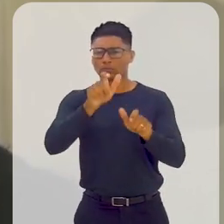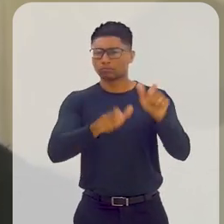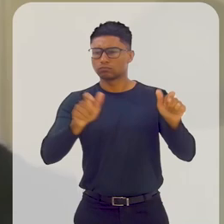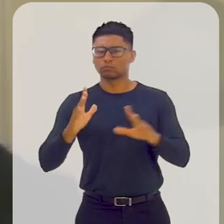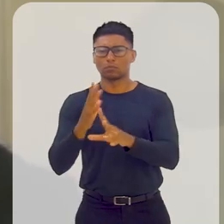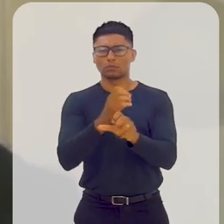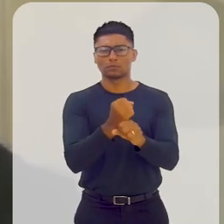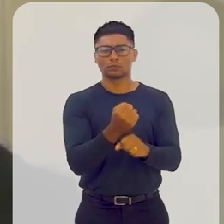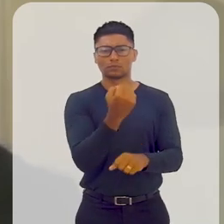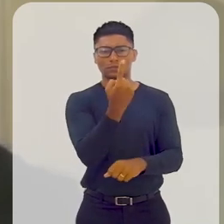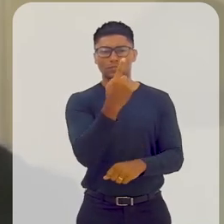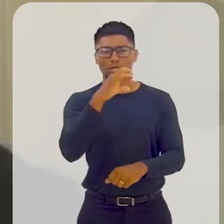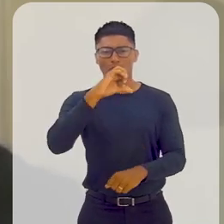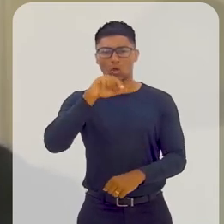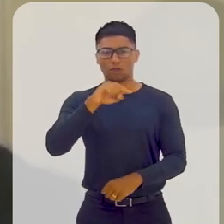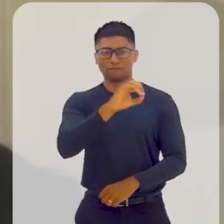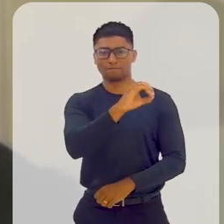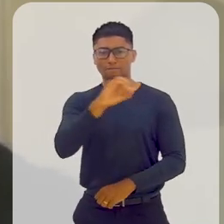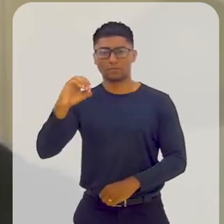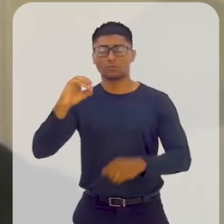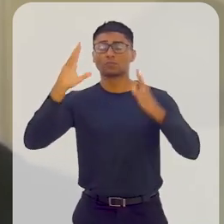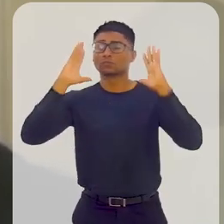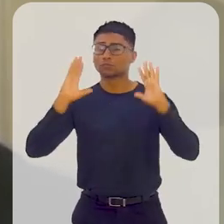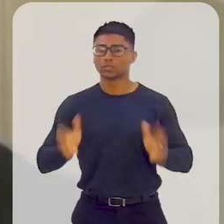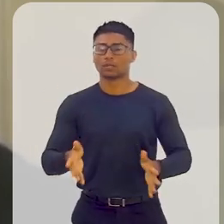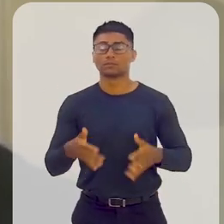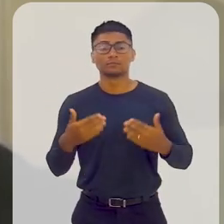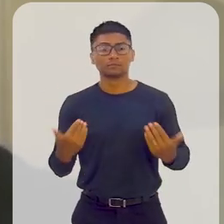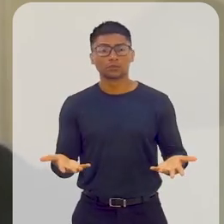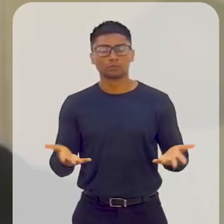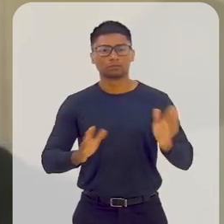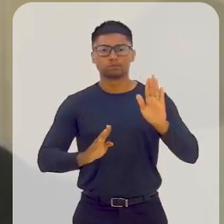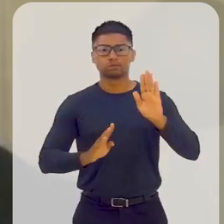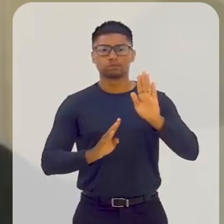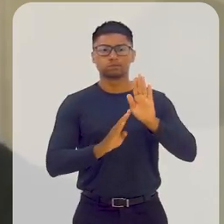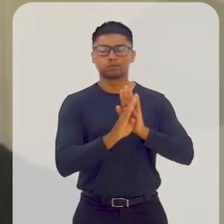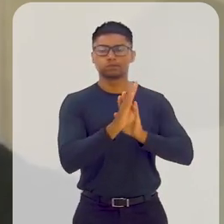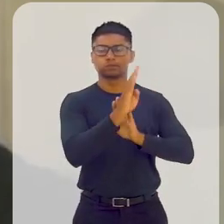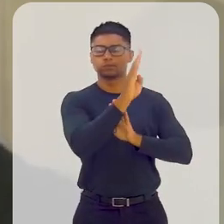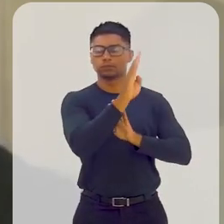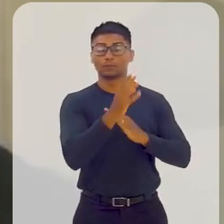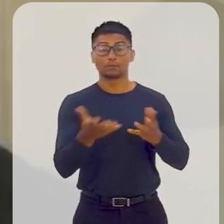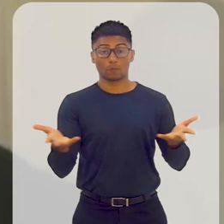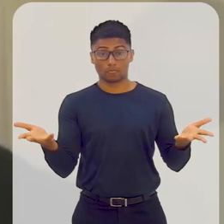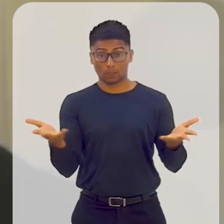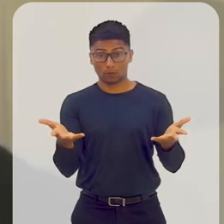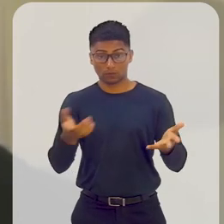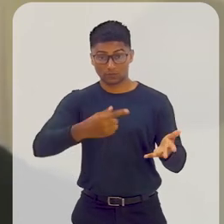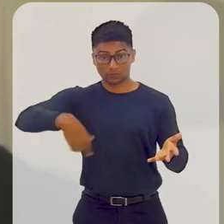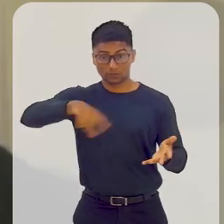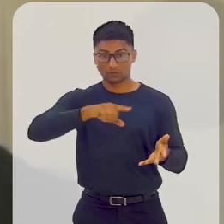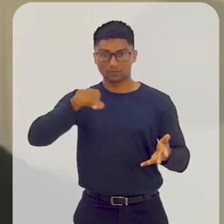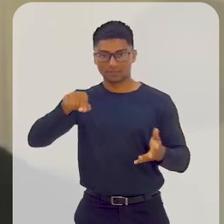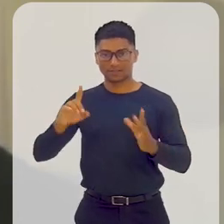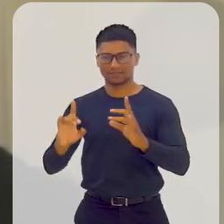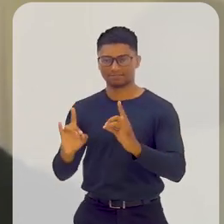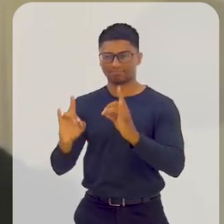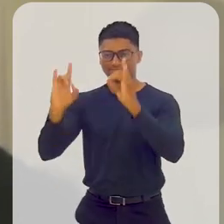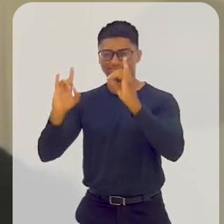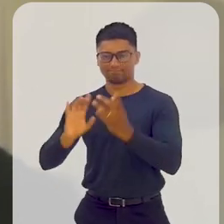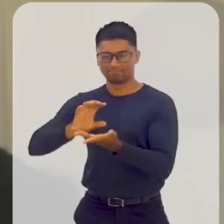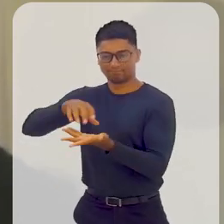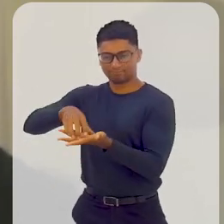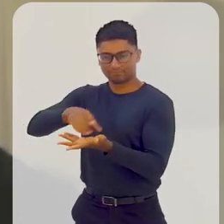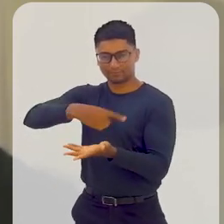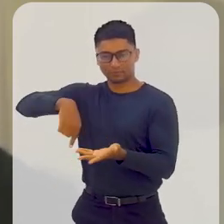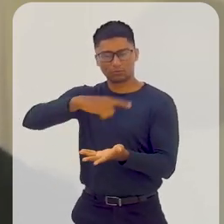profissionais veterinários ou tecnistas. Então, cresceu demais. Inclusive, nossa sede hoje, quando nós